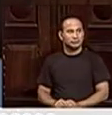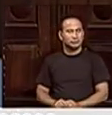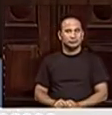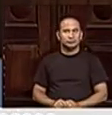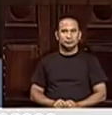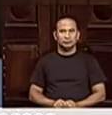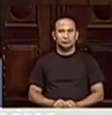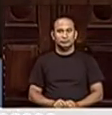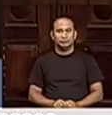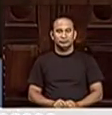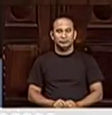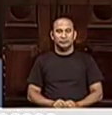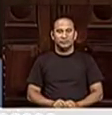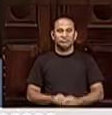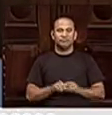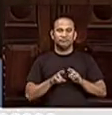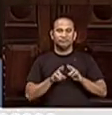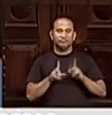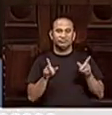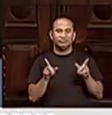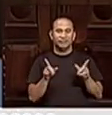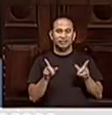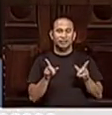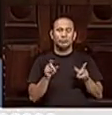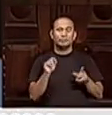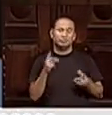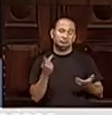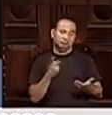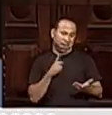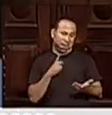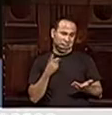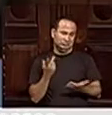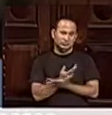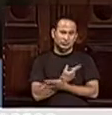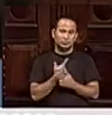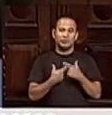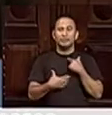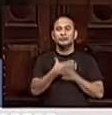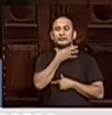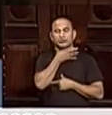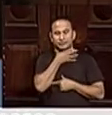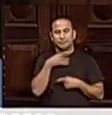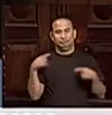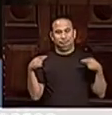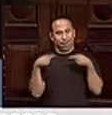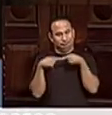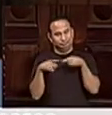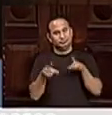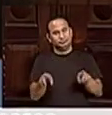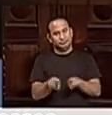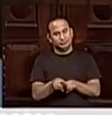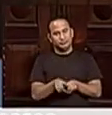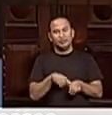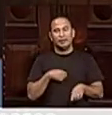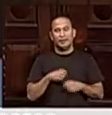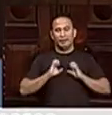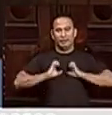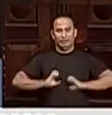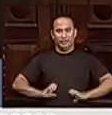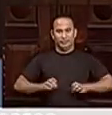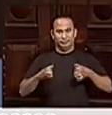de indiferente ao que está acontecendo, até porque essa crise está diretamente relacionada a ela, abra a comissão de